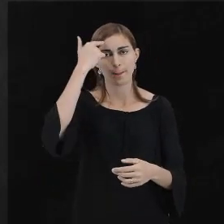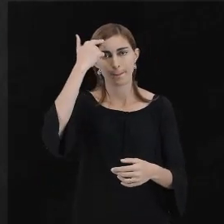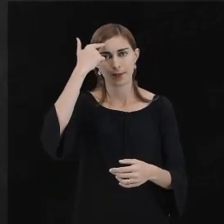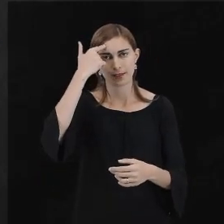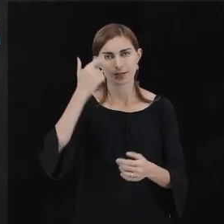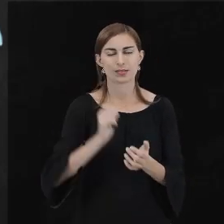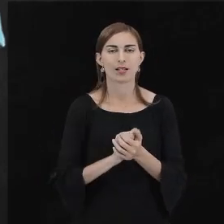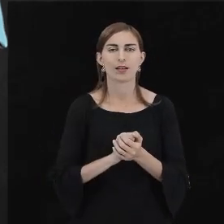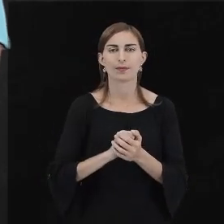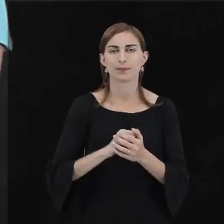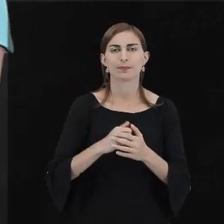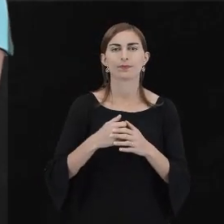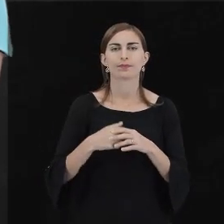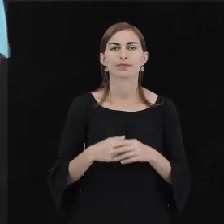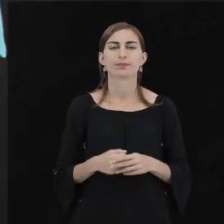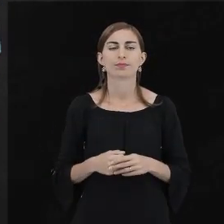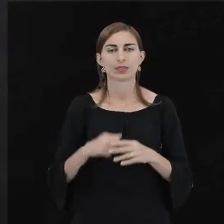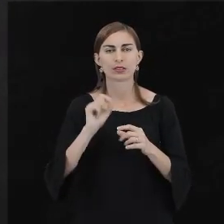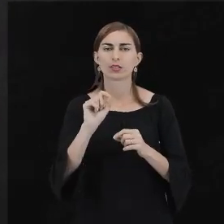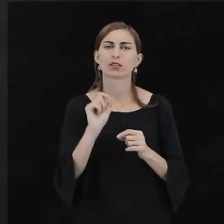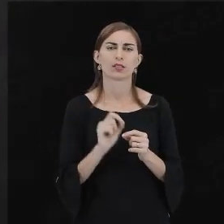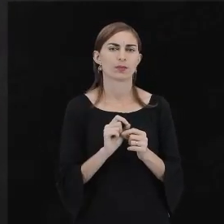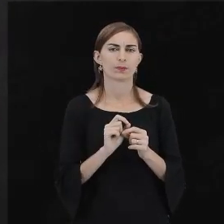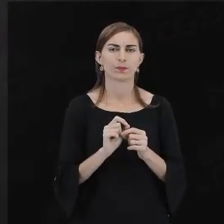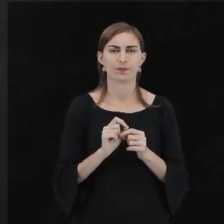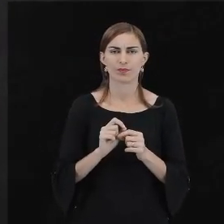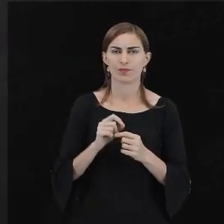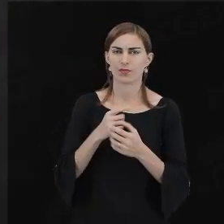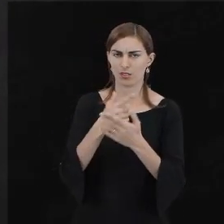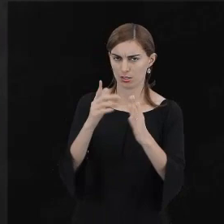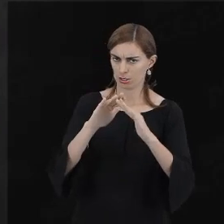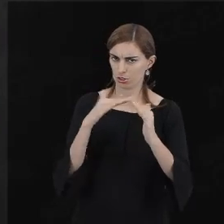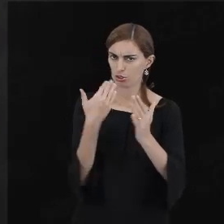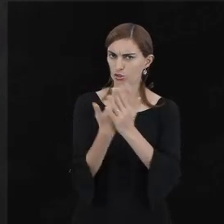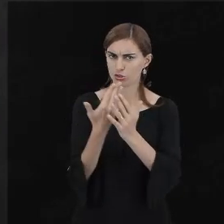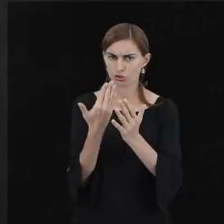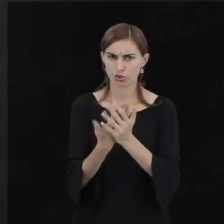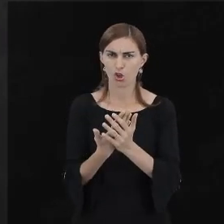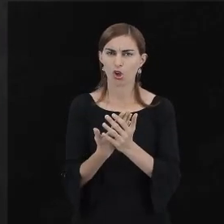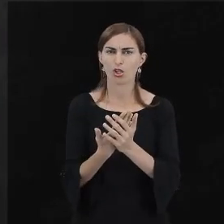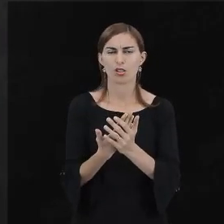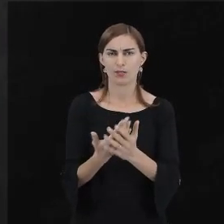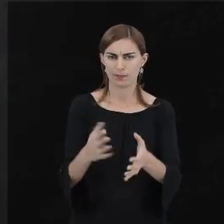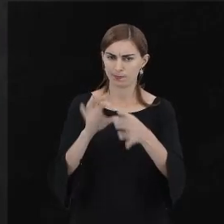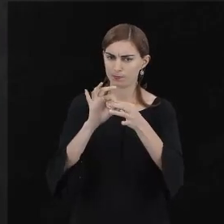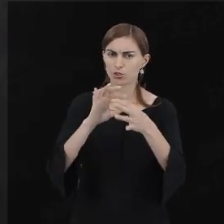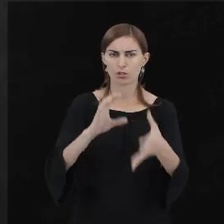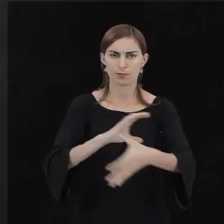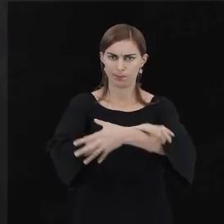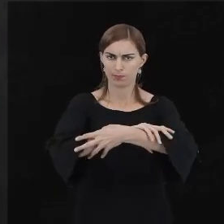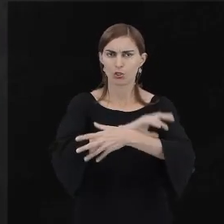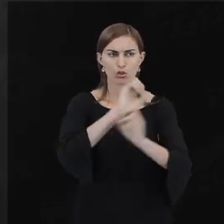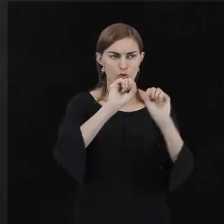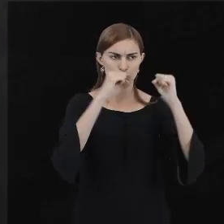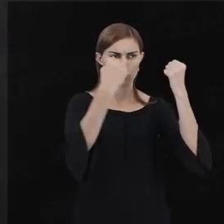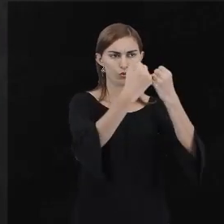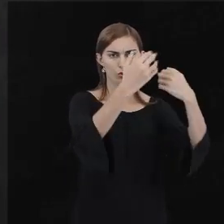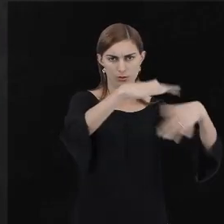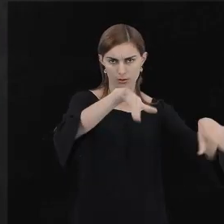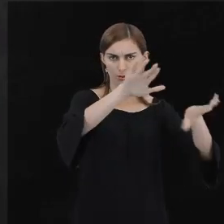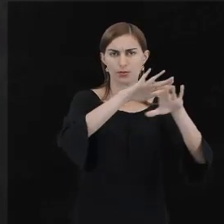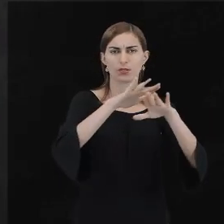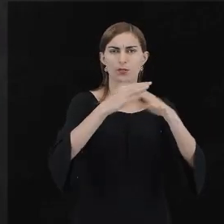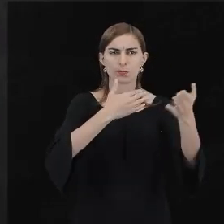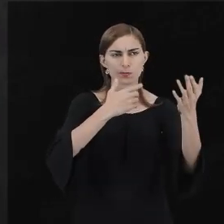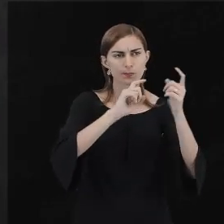que os alunos trazem para dentro da escola, é importante para a gente pensar como é que eu vou ressignificar essa